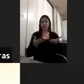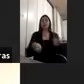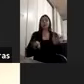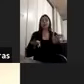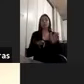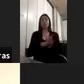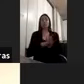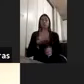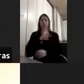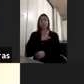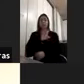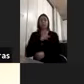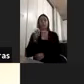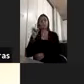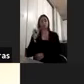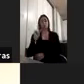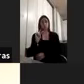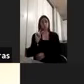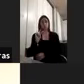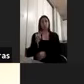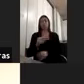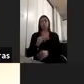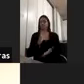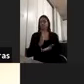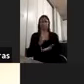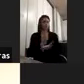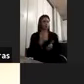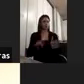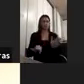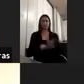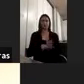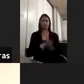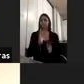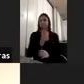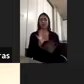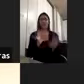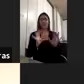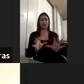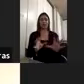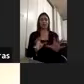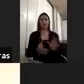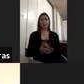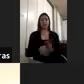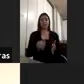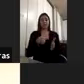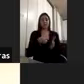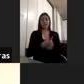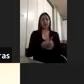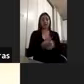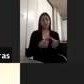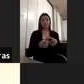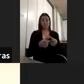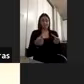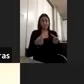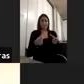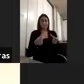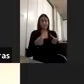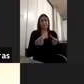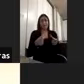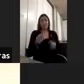empresa ela tem costume de dizer que ela paga os maiores salários, só que ela não fala que o piso de entrada dela, Justo, é